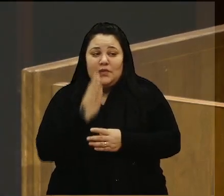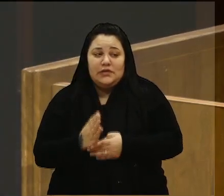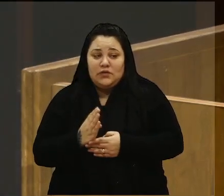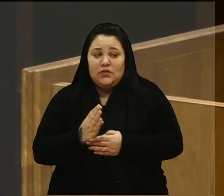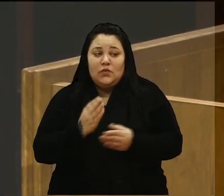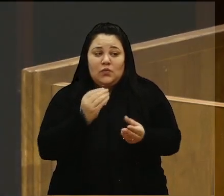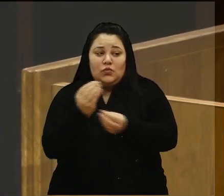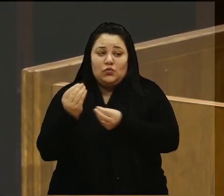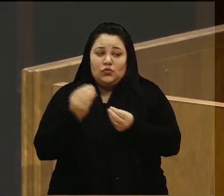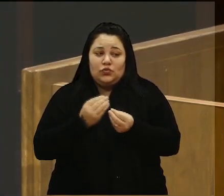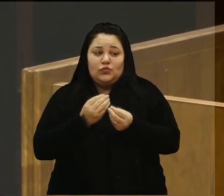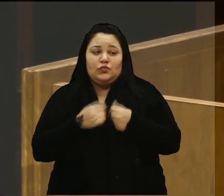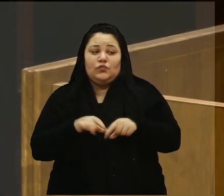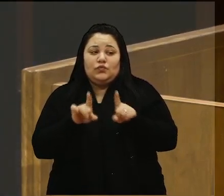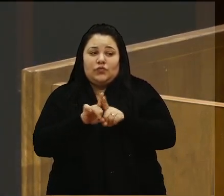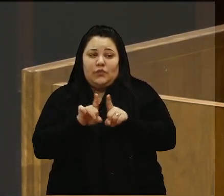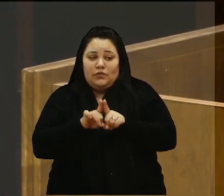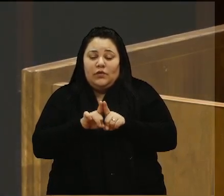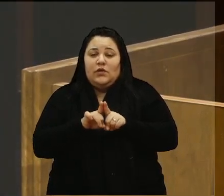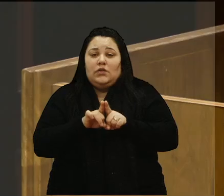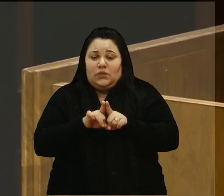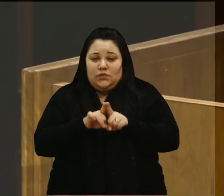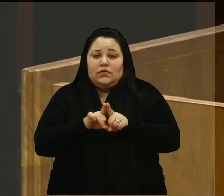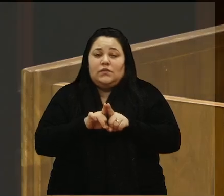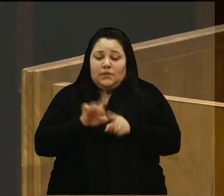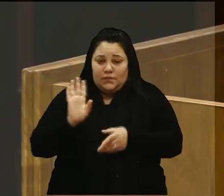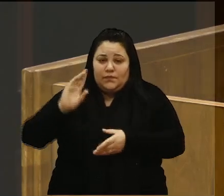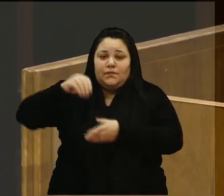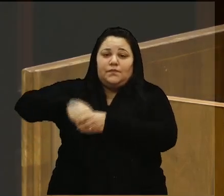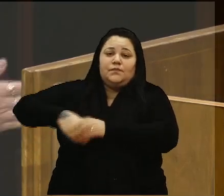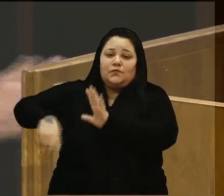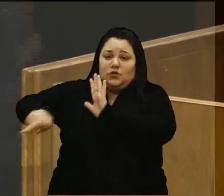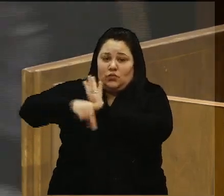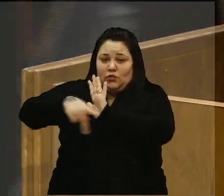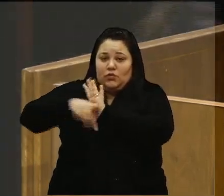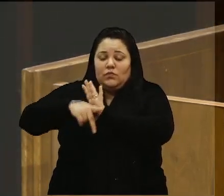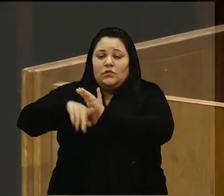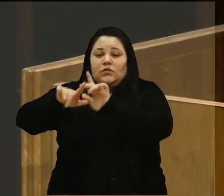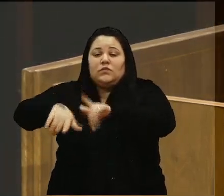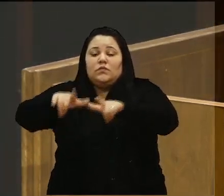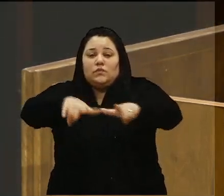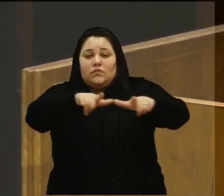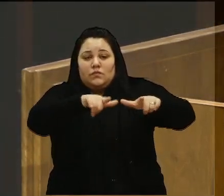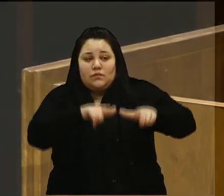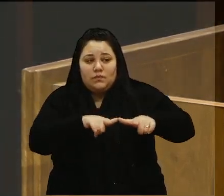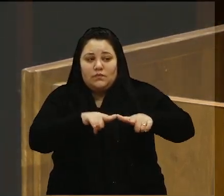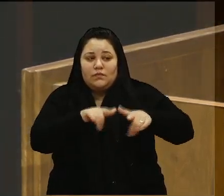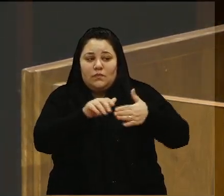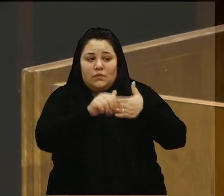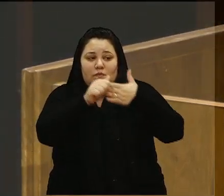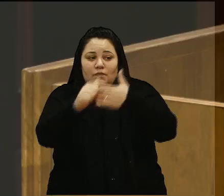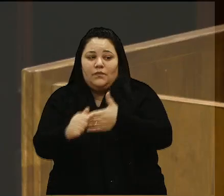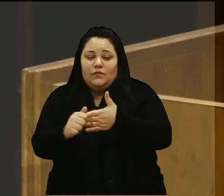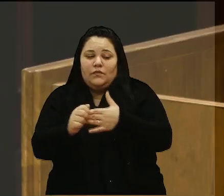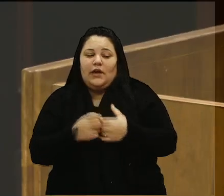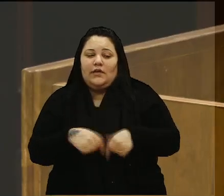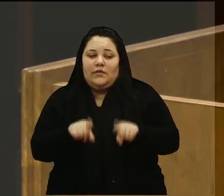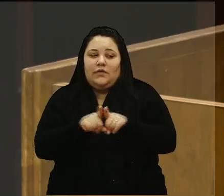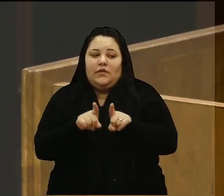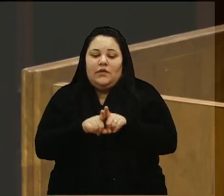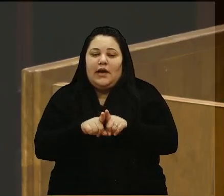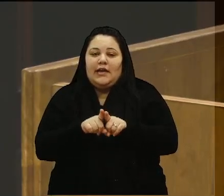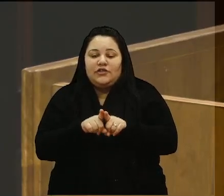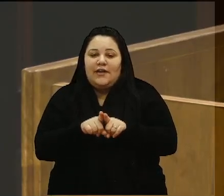deles assassinados dentro do próprio lar por suas companheiras. Vamos aos números,